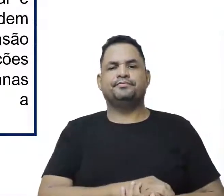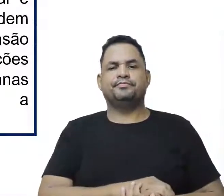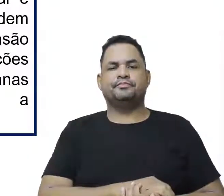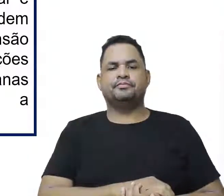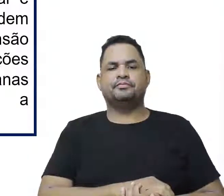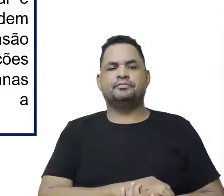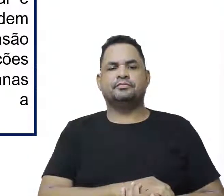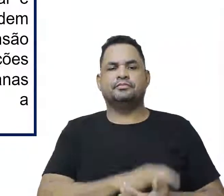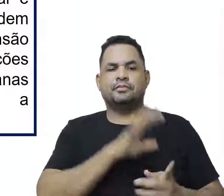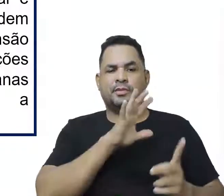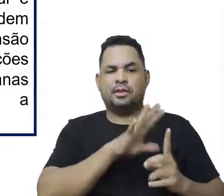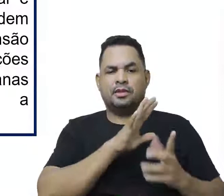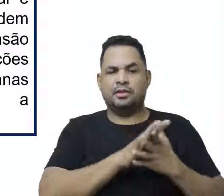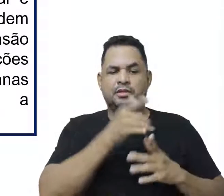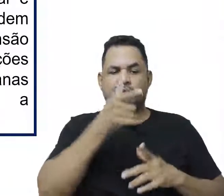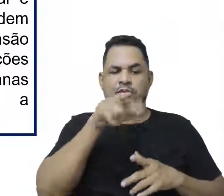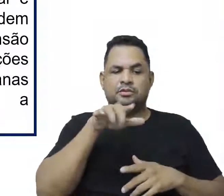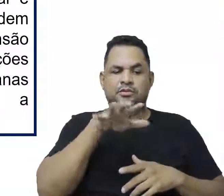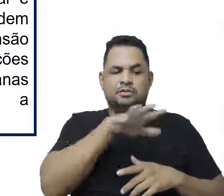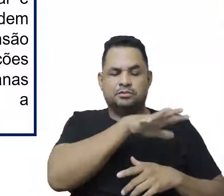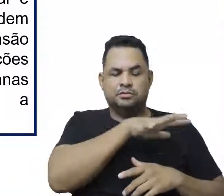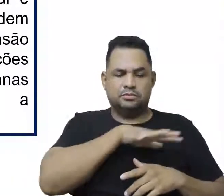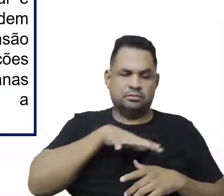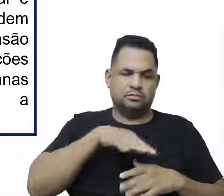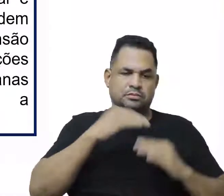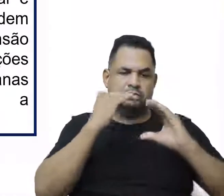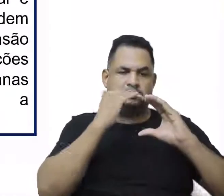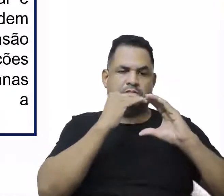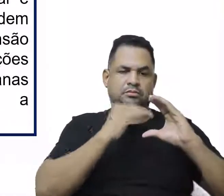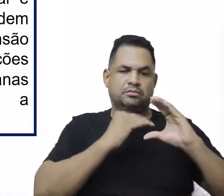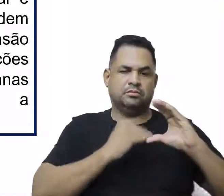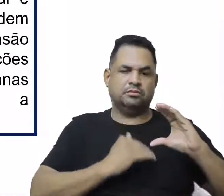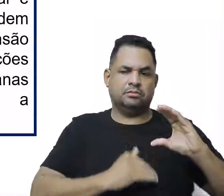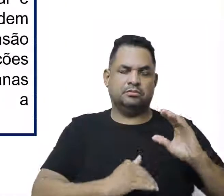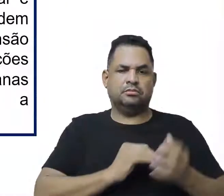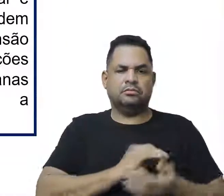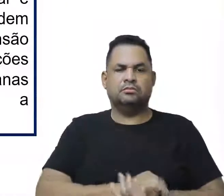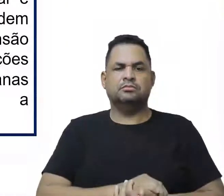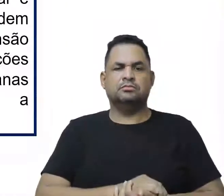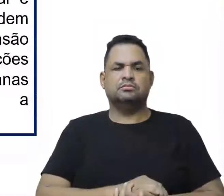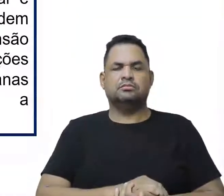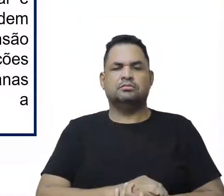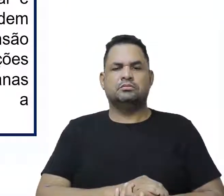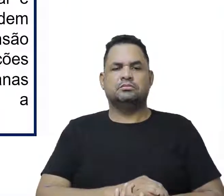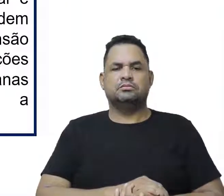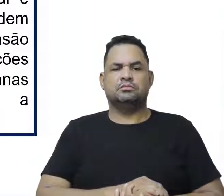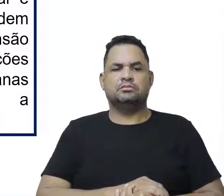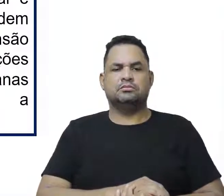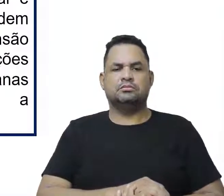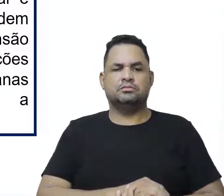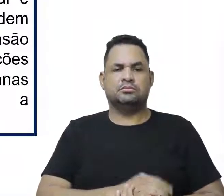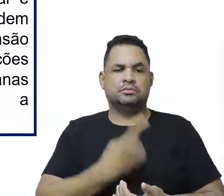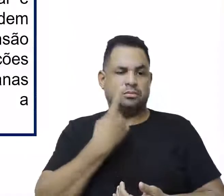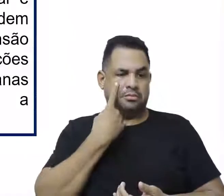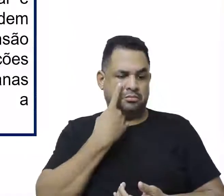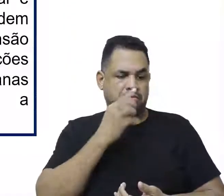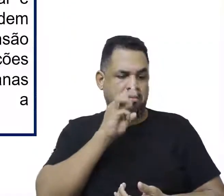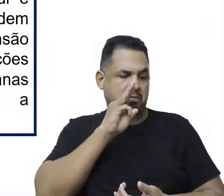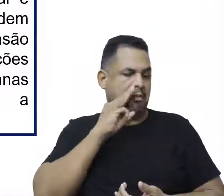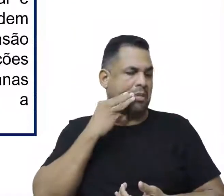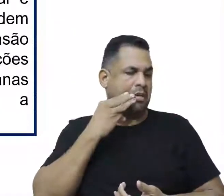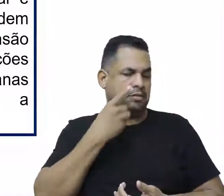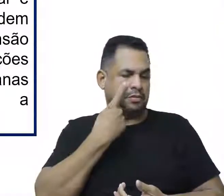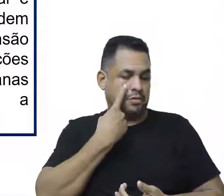o que interfere nas outras esferas então a ideia principal do Max é você olhar para a economia